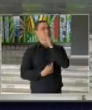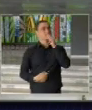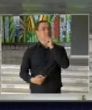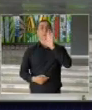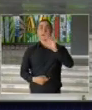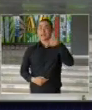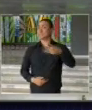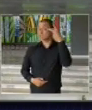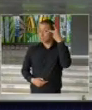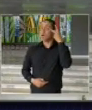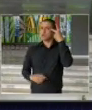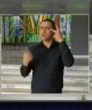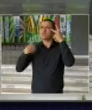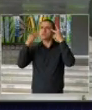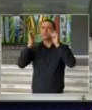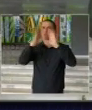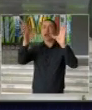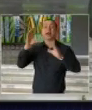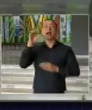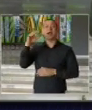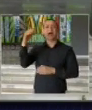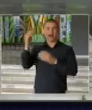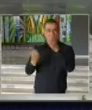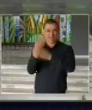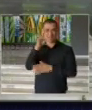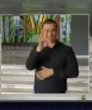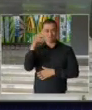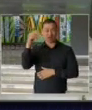na CBF. É. Ele falou assim que não vai começar.